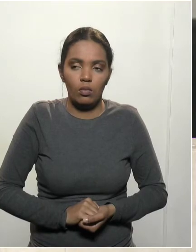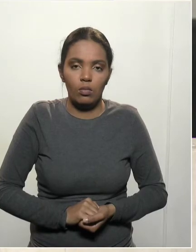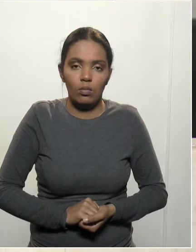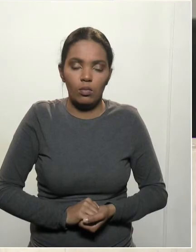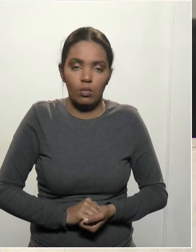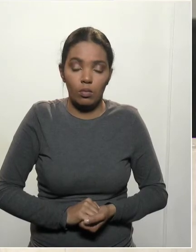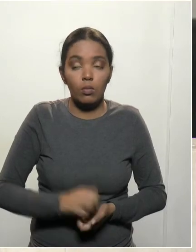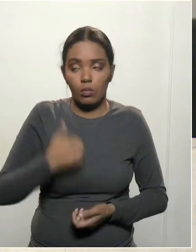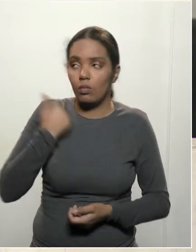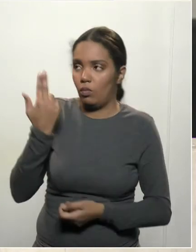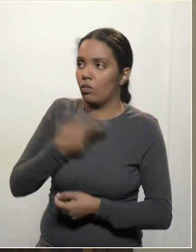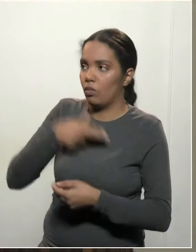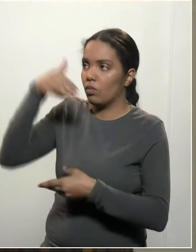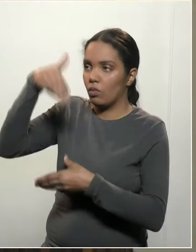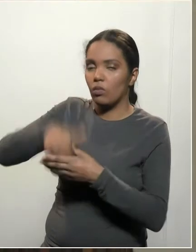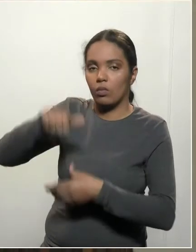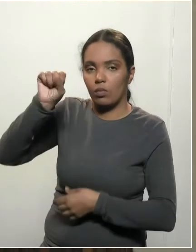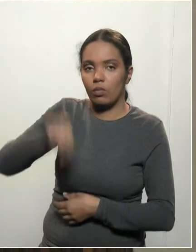Nosso voto é sim.